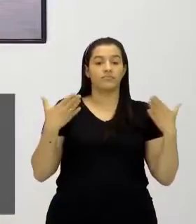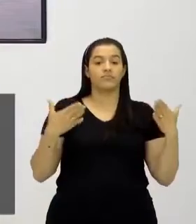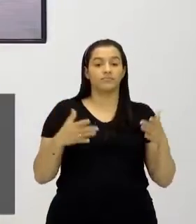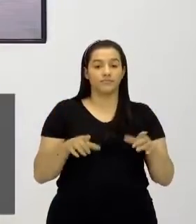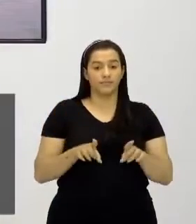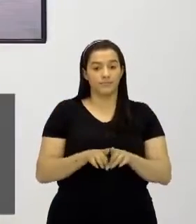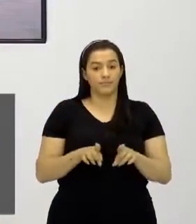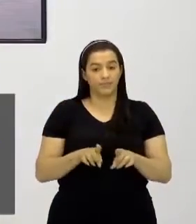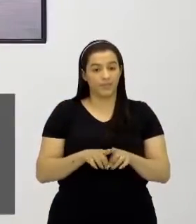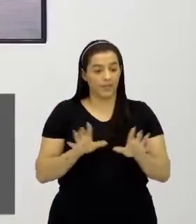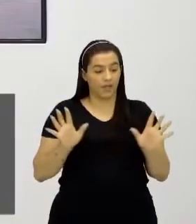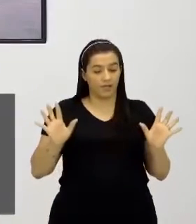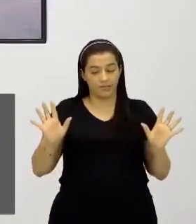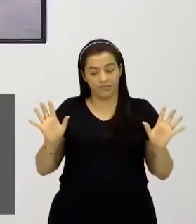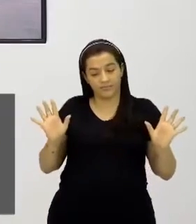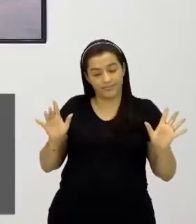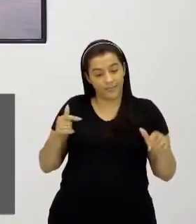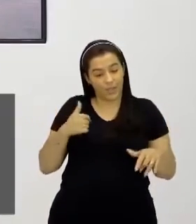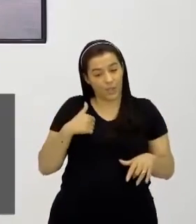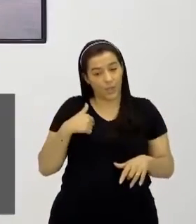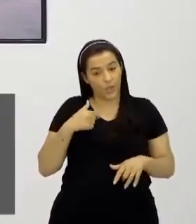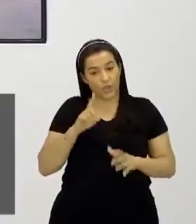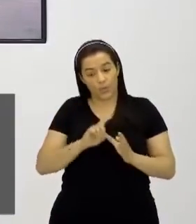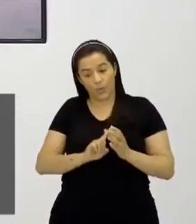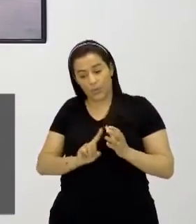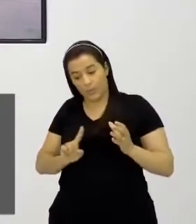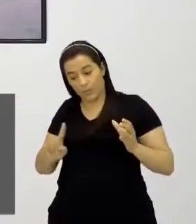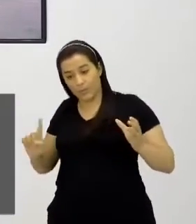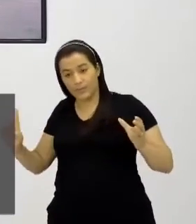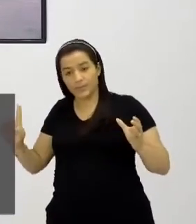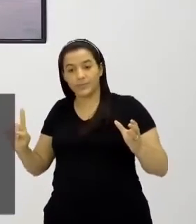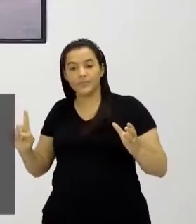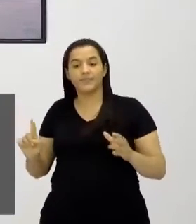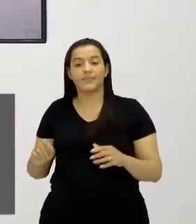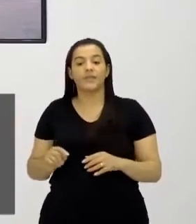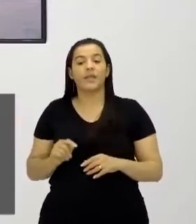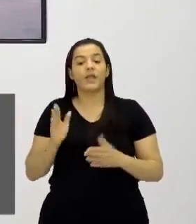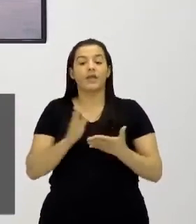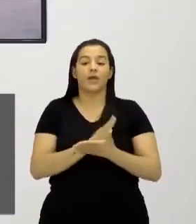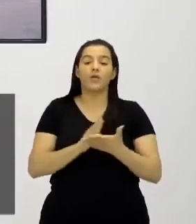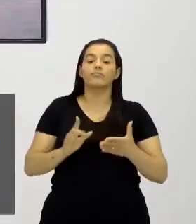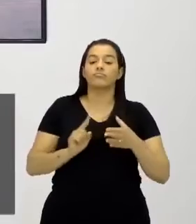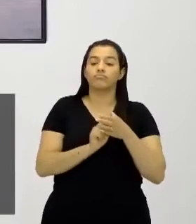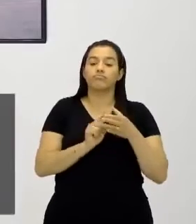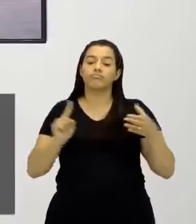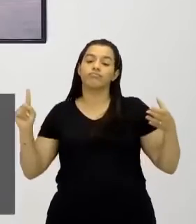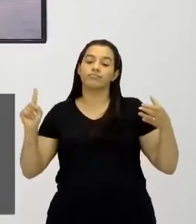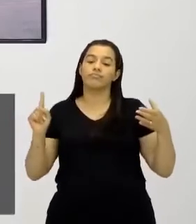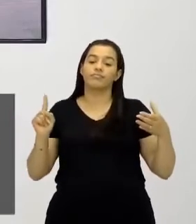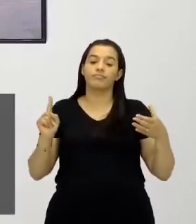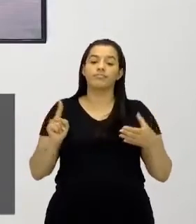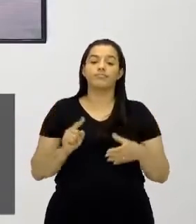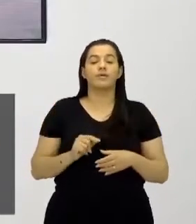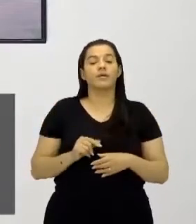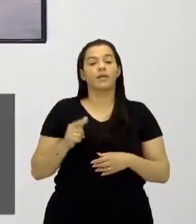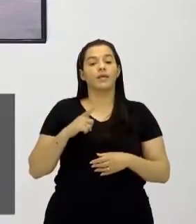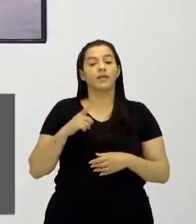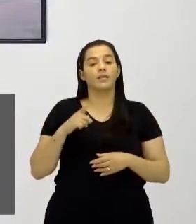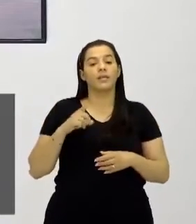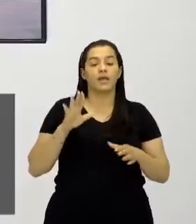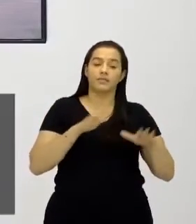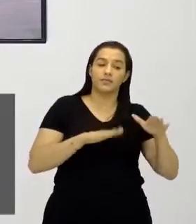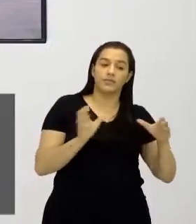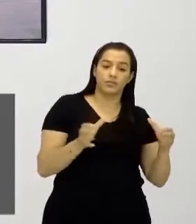assustados. Eles falaram, olha, eu vou me retirar deste movimento. Então, eles se retiram do movimento. Então, em um momento eles